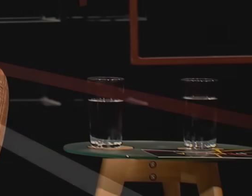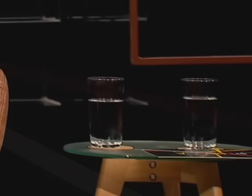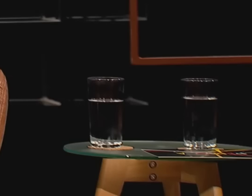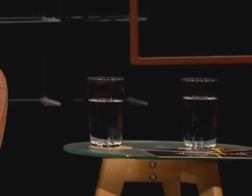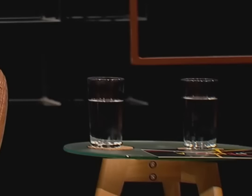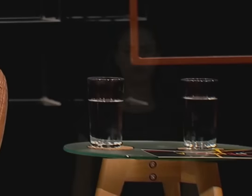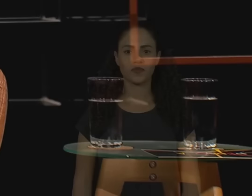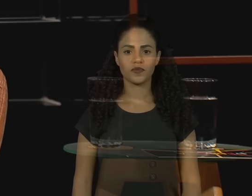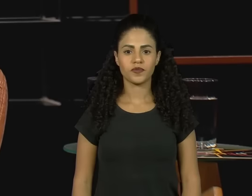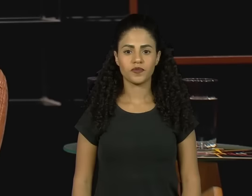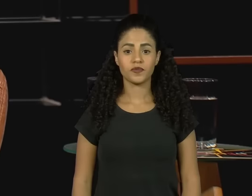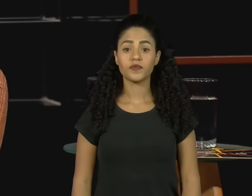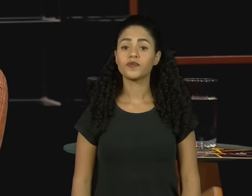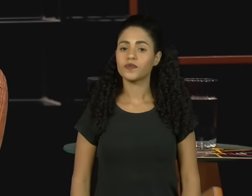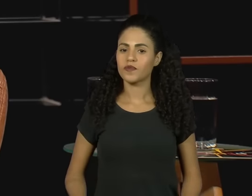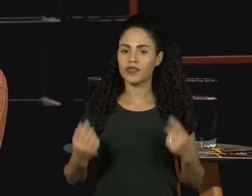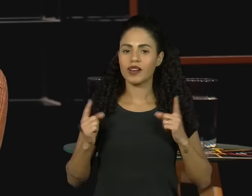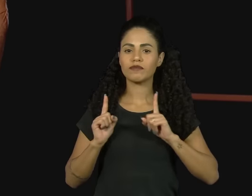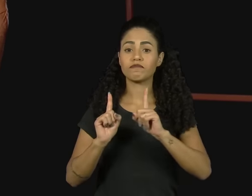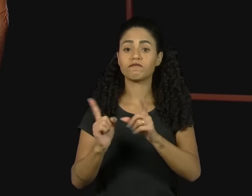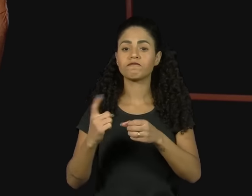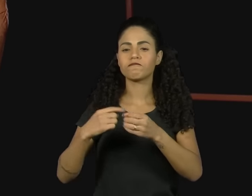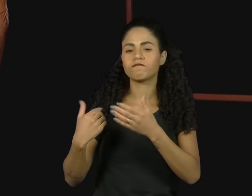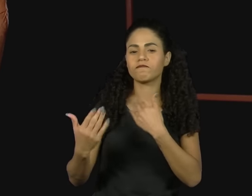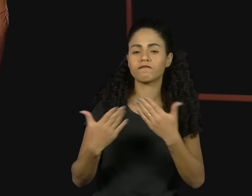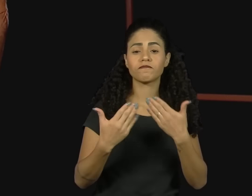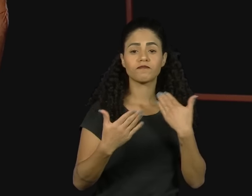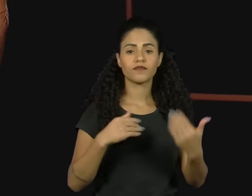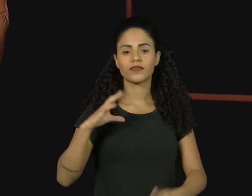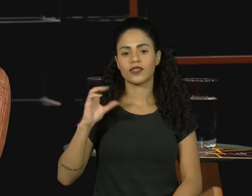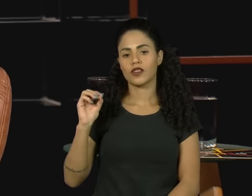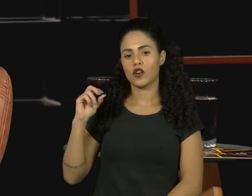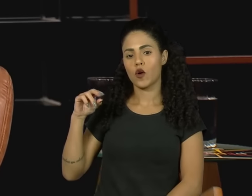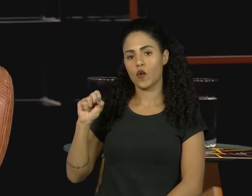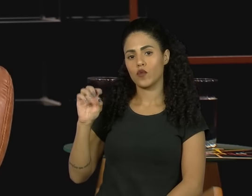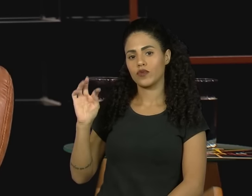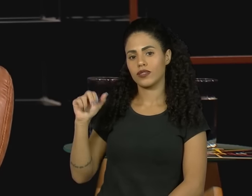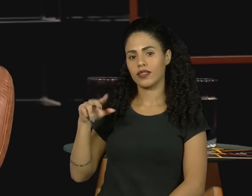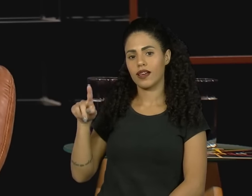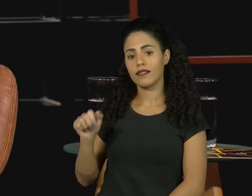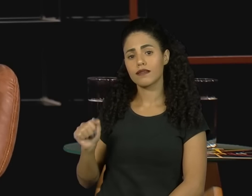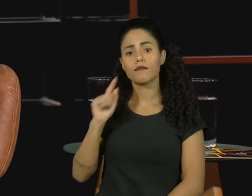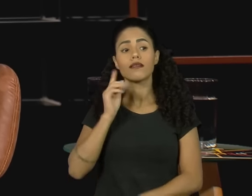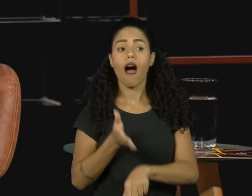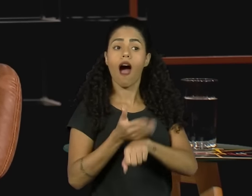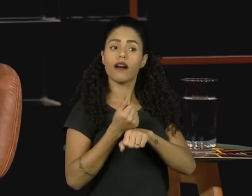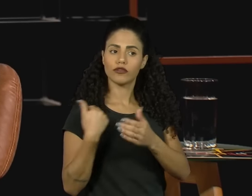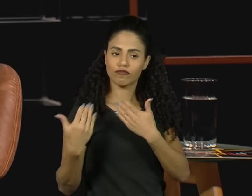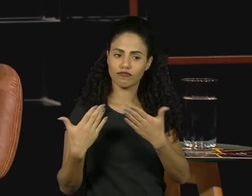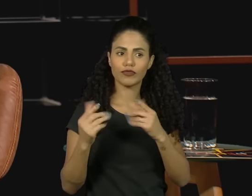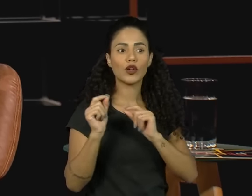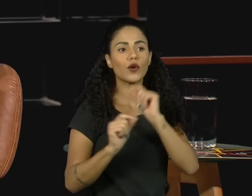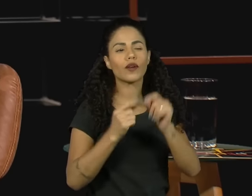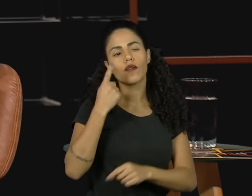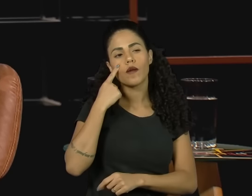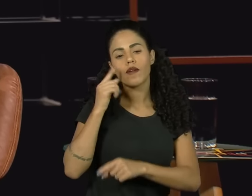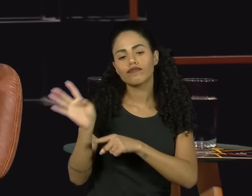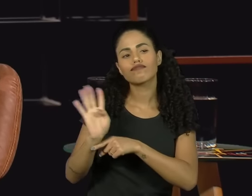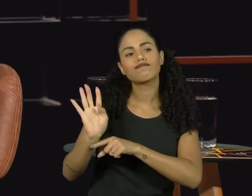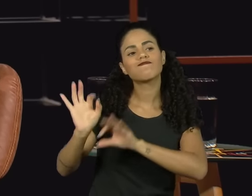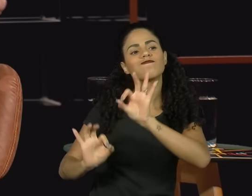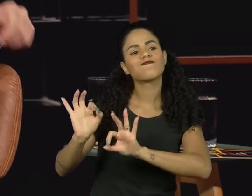Pronto, estamos de volta para o nosso bate-papo com a Costanza Pascolato. Mas antes da gente retomar a nossa conversa, vamos dar uma olhada num